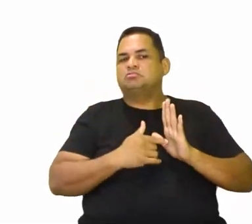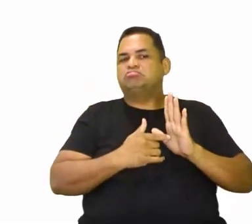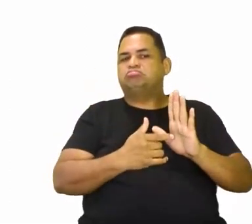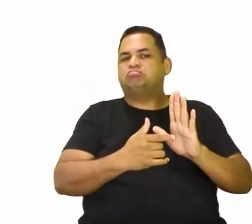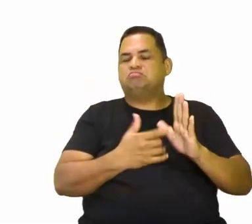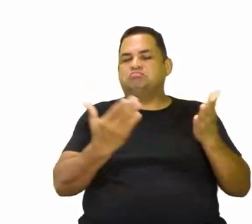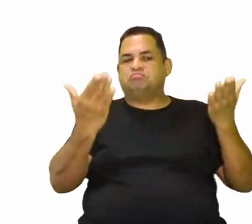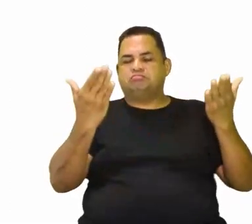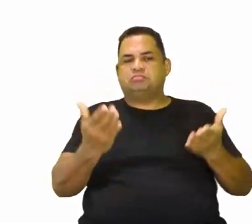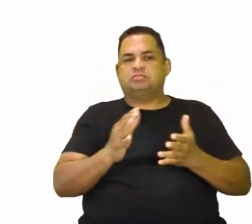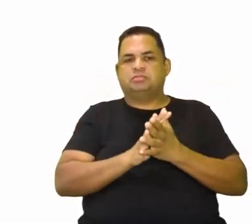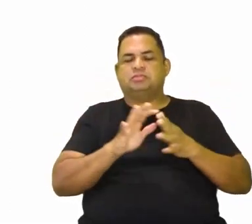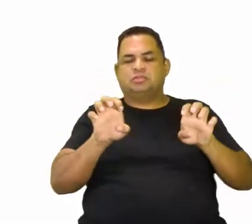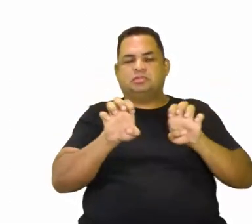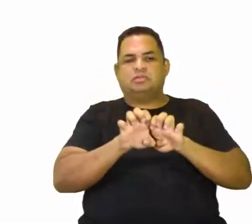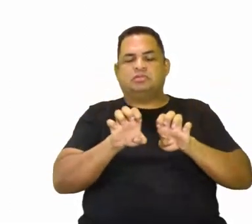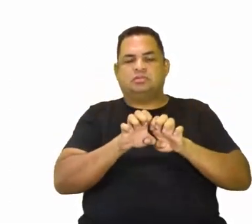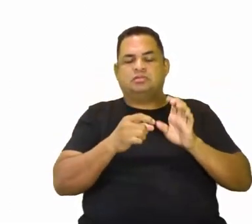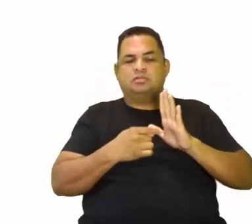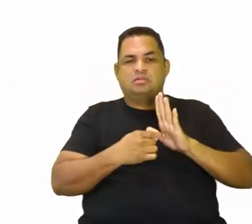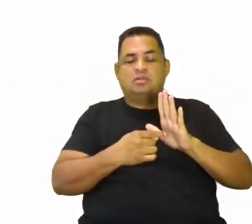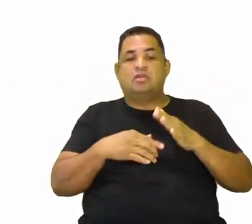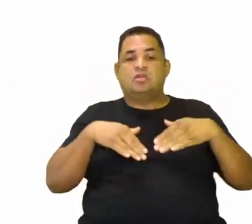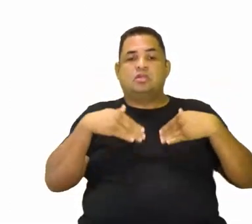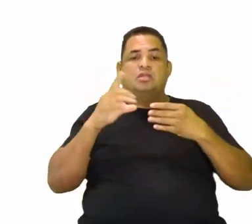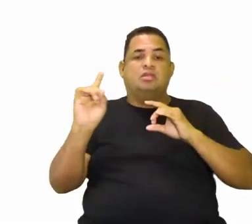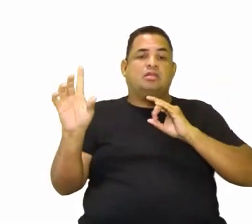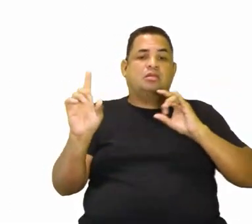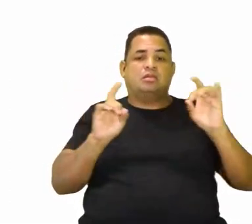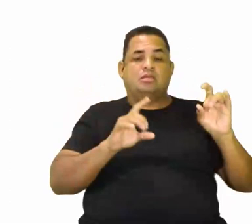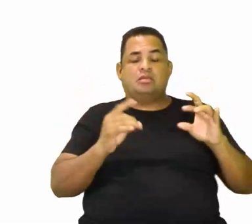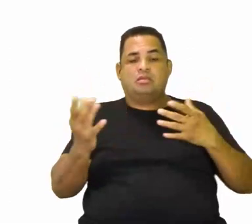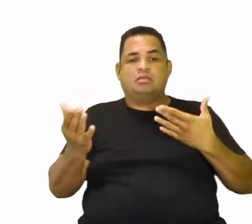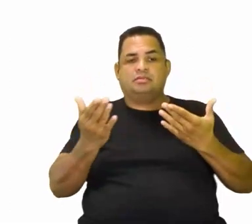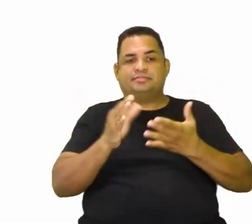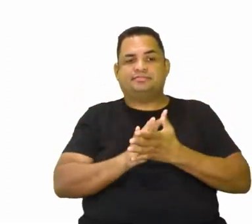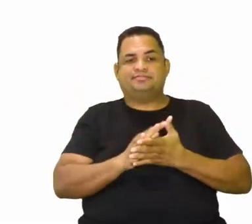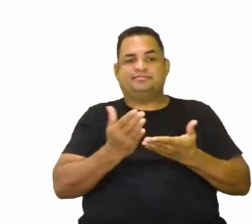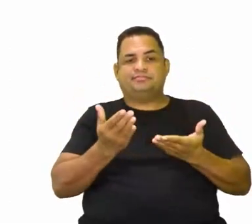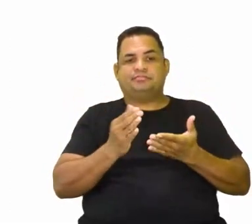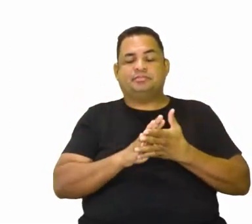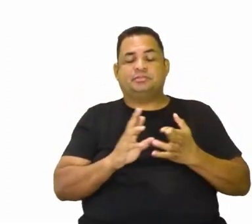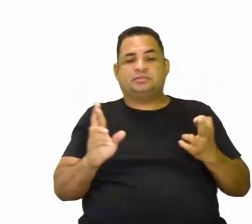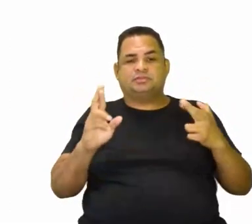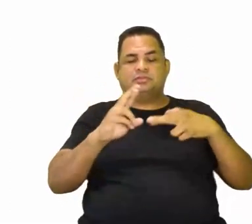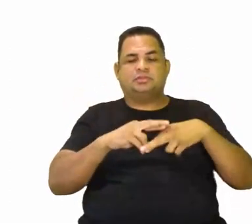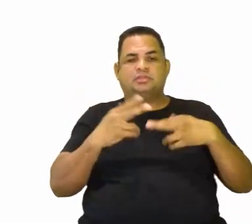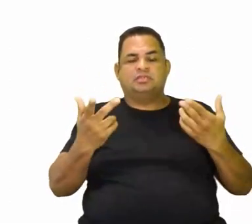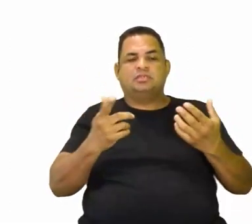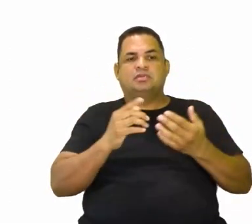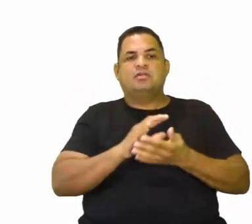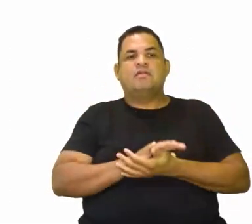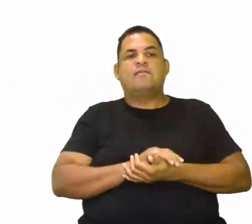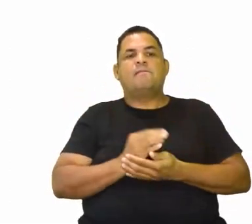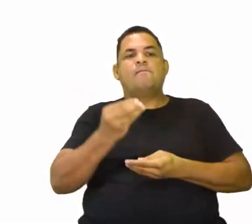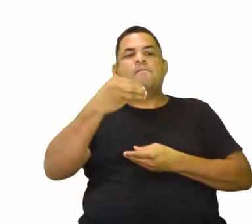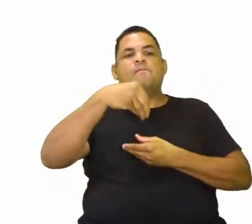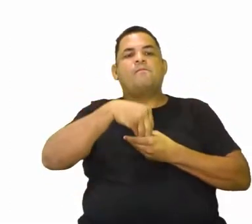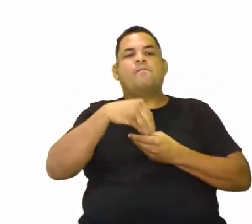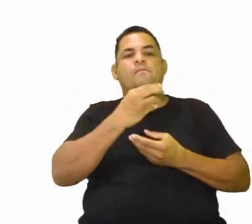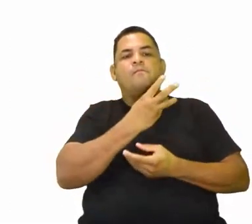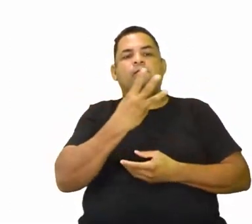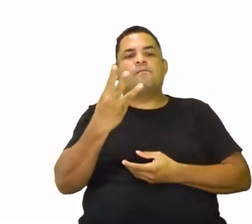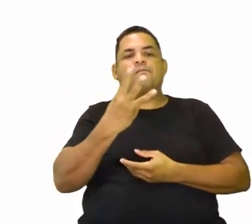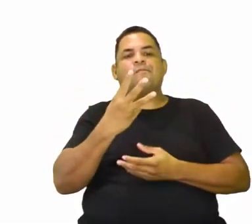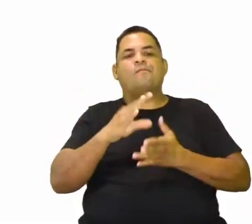na equação que está representando cada uma destas reações. Então, dentre estas